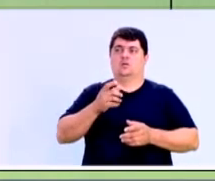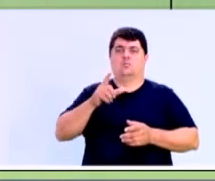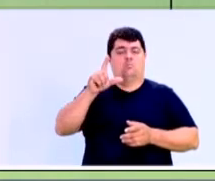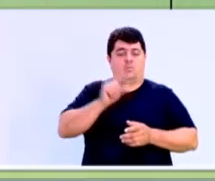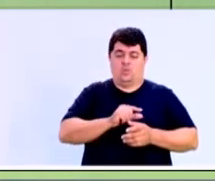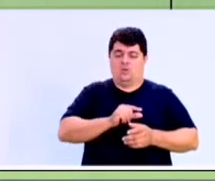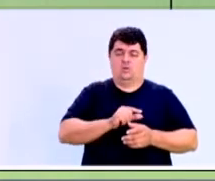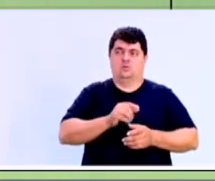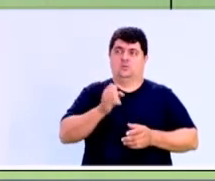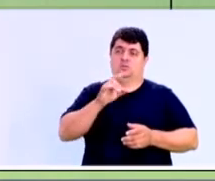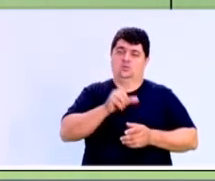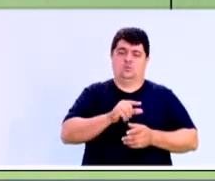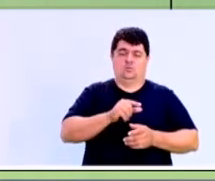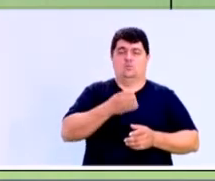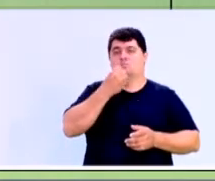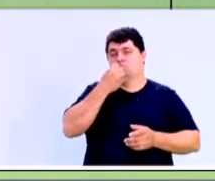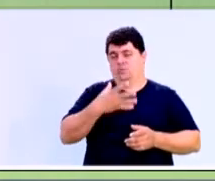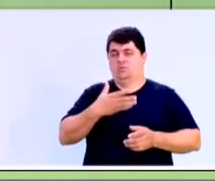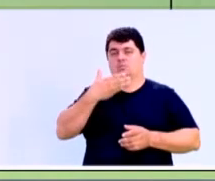possível. Se diminuiu,